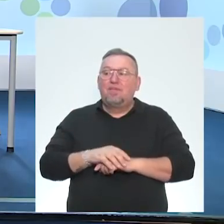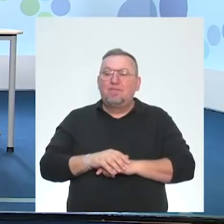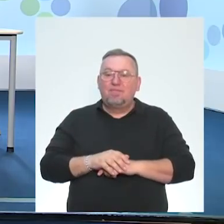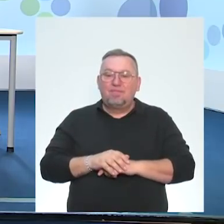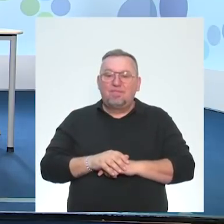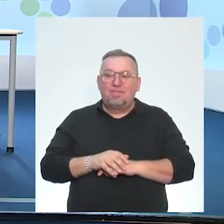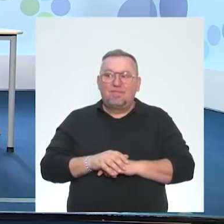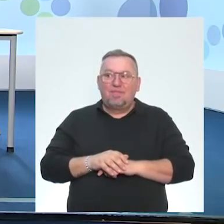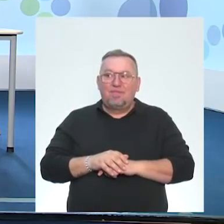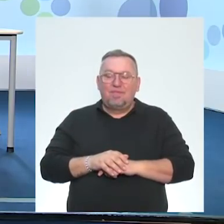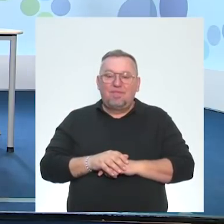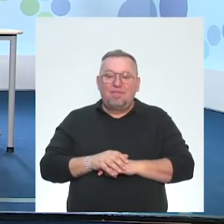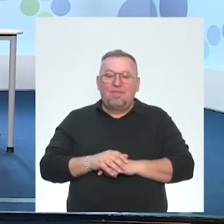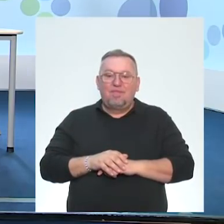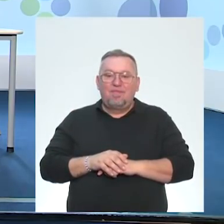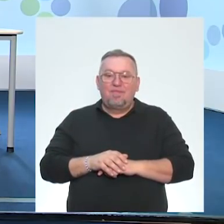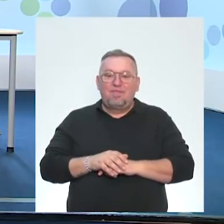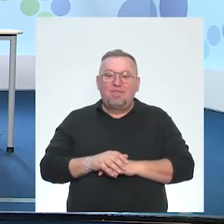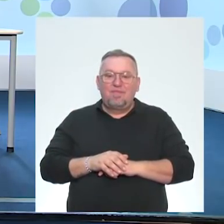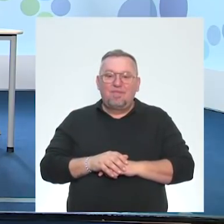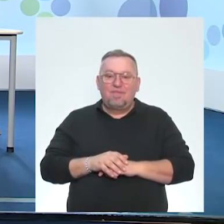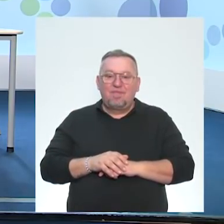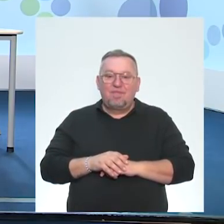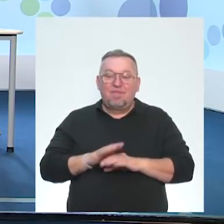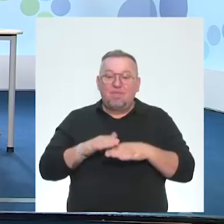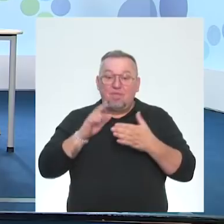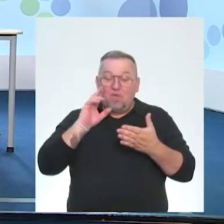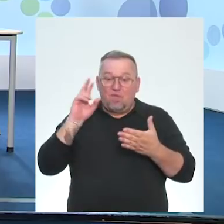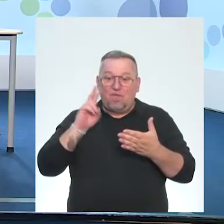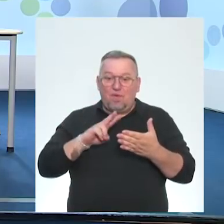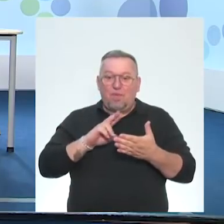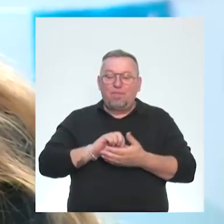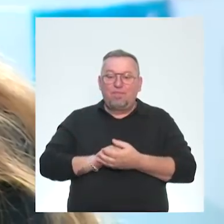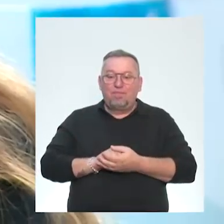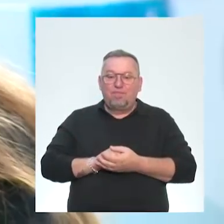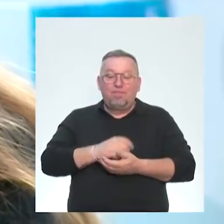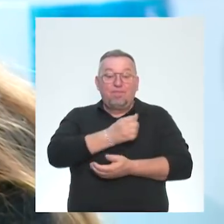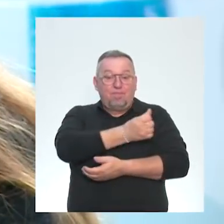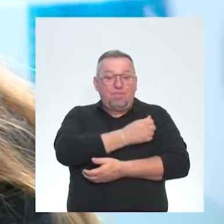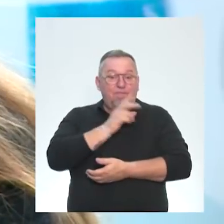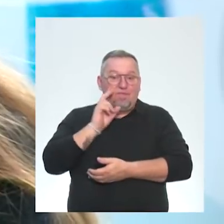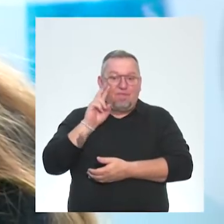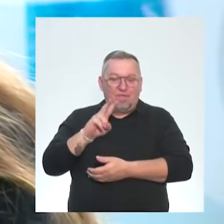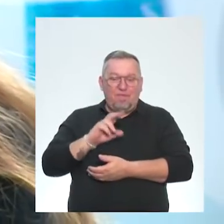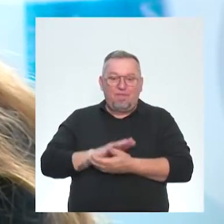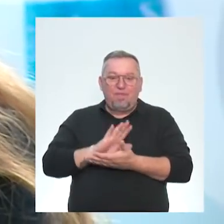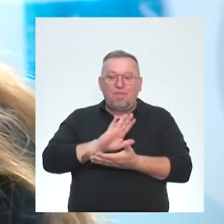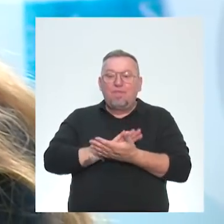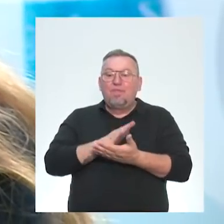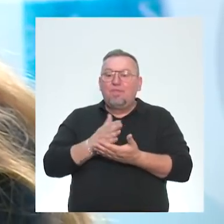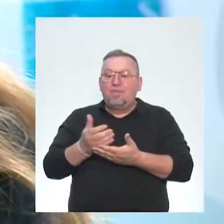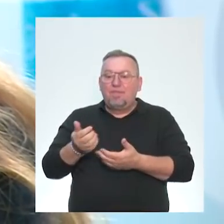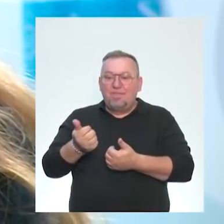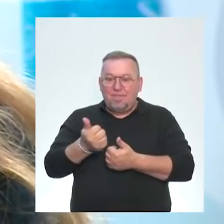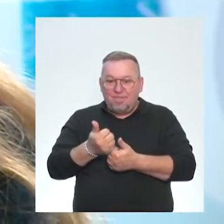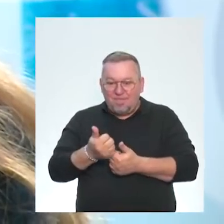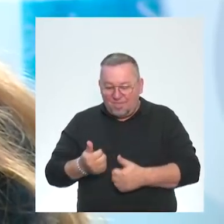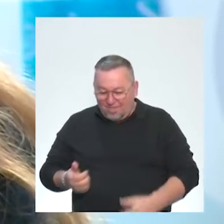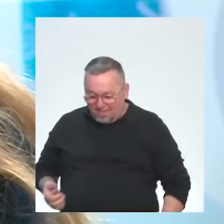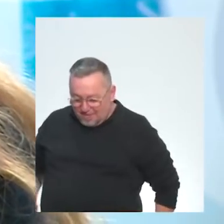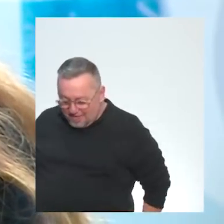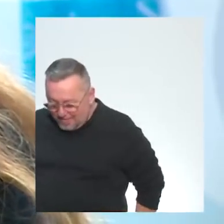no primeiro ano, 2º ano, né? Então, ele usava, gente, eu vou mostrar para vocês, que a história